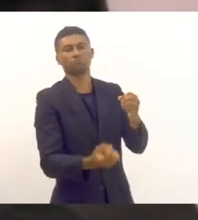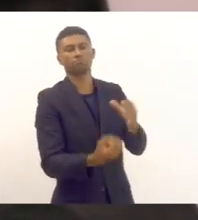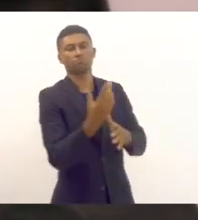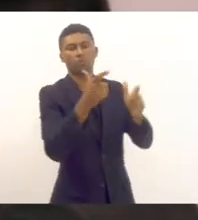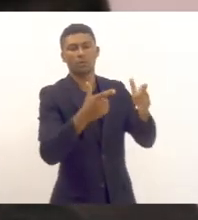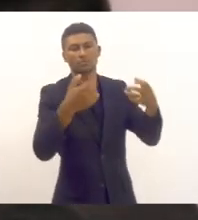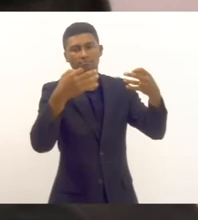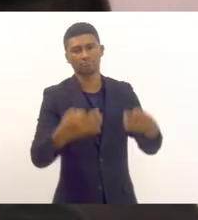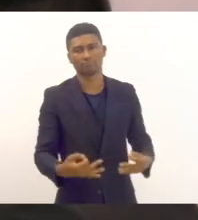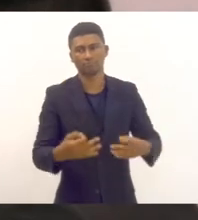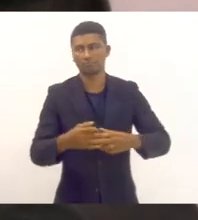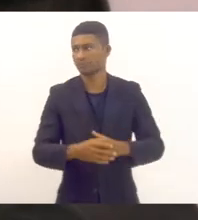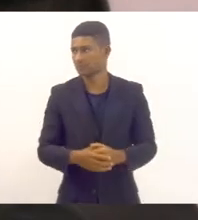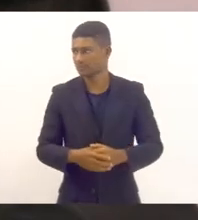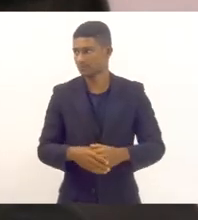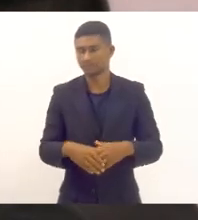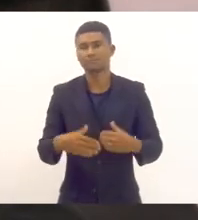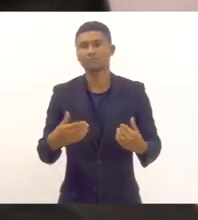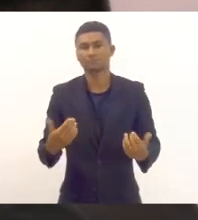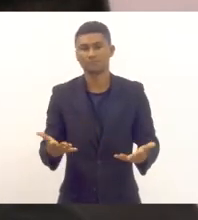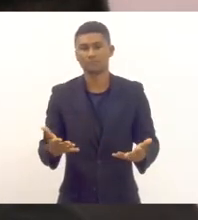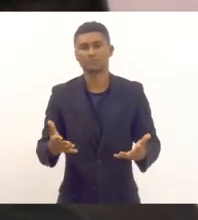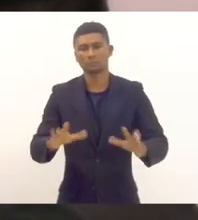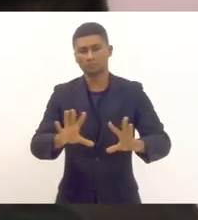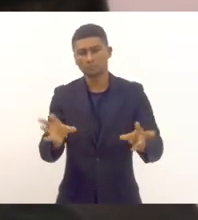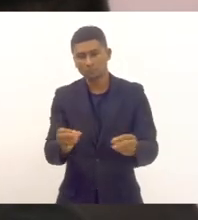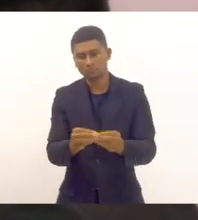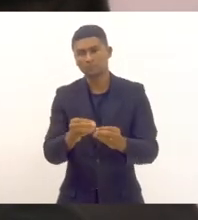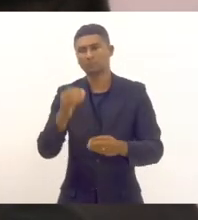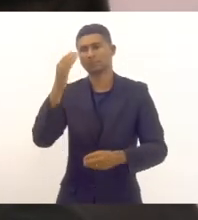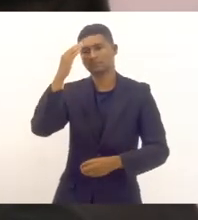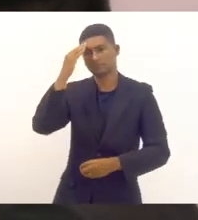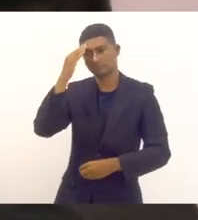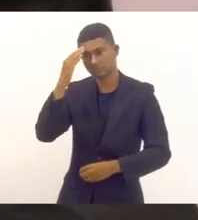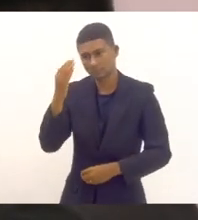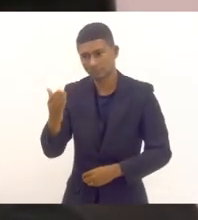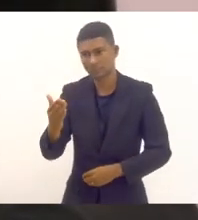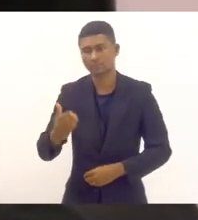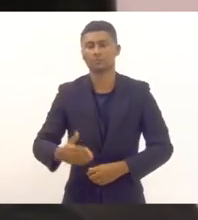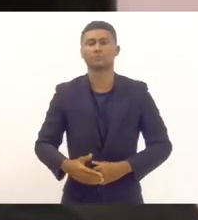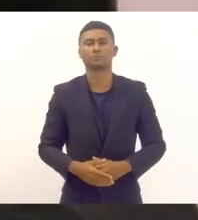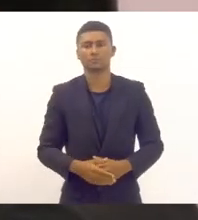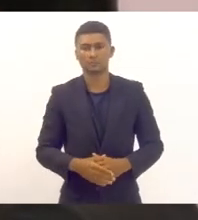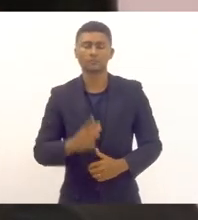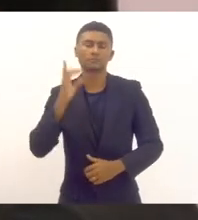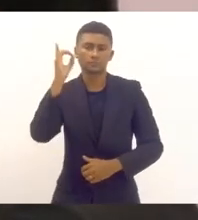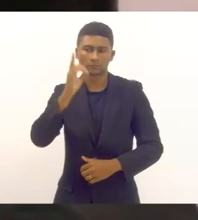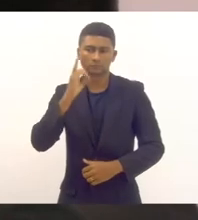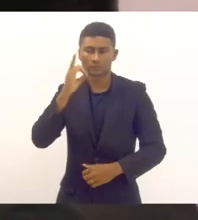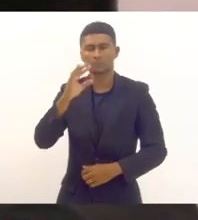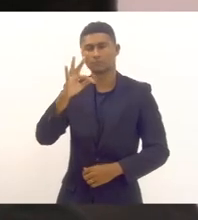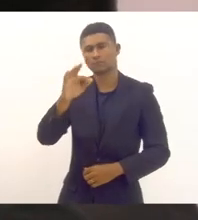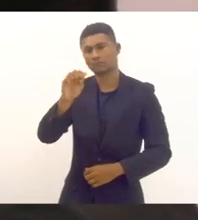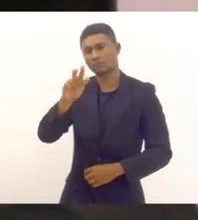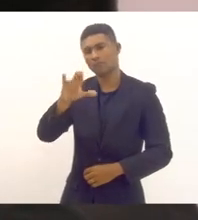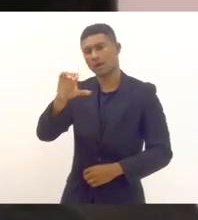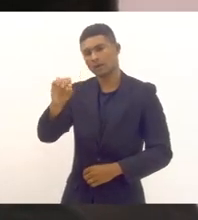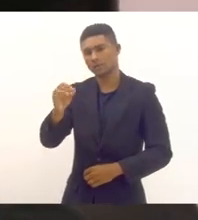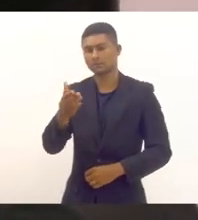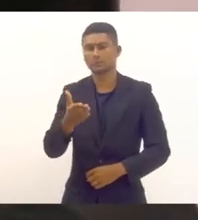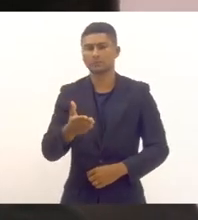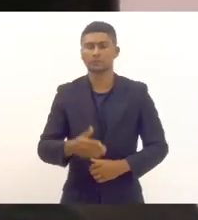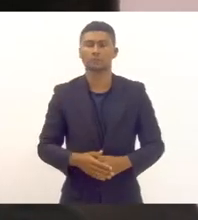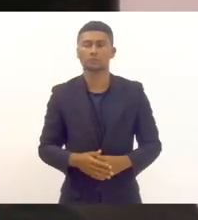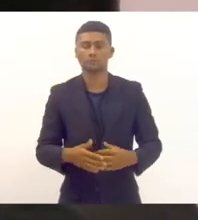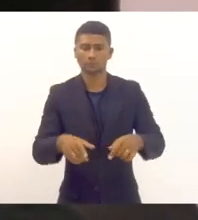isso, terminamos aqui. Quero agradecer mais uma vez ao deputado Fábio Silva, casa,